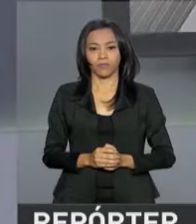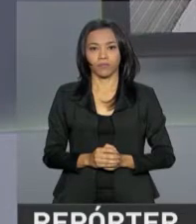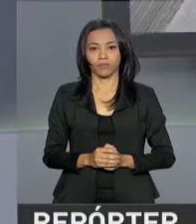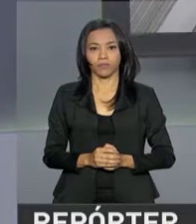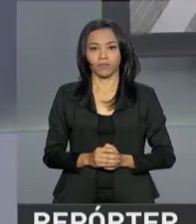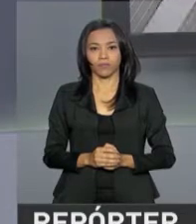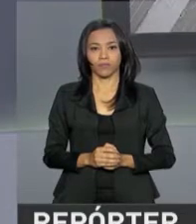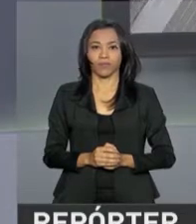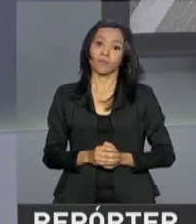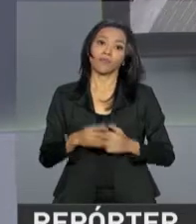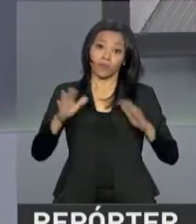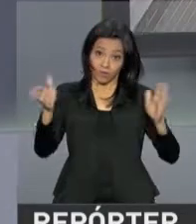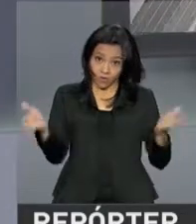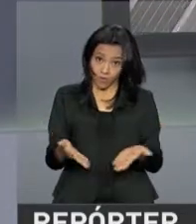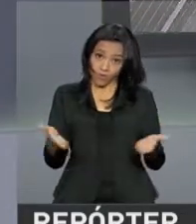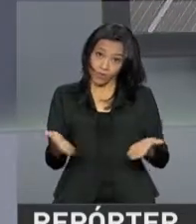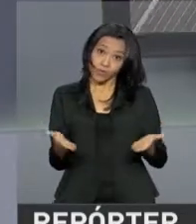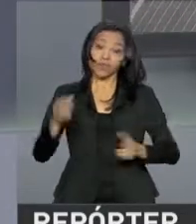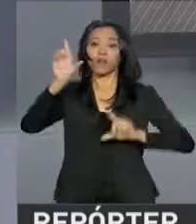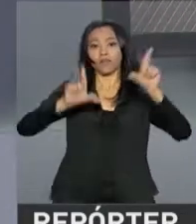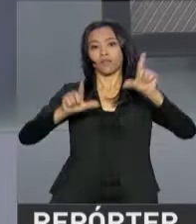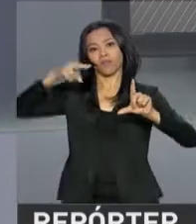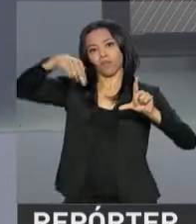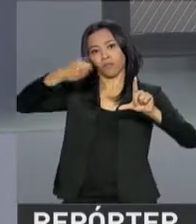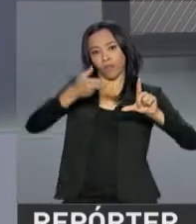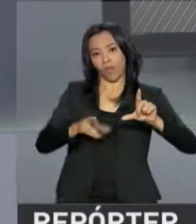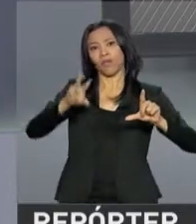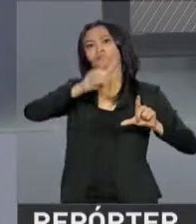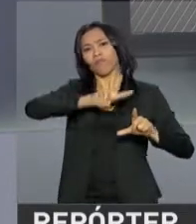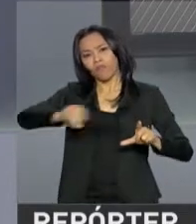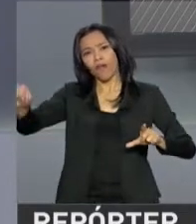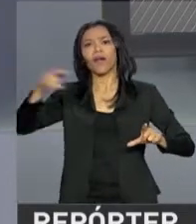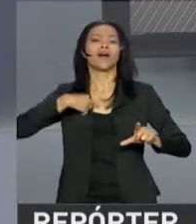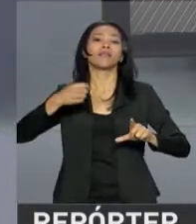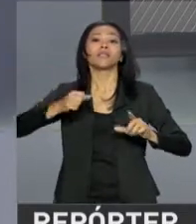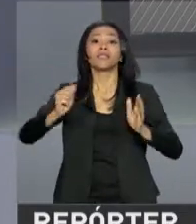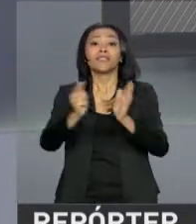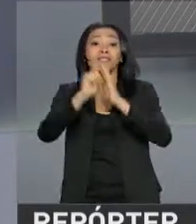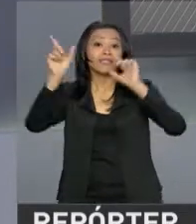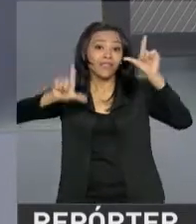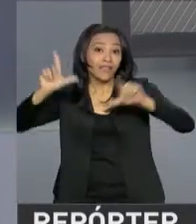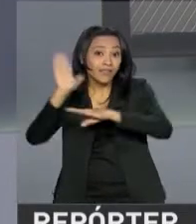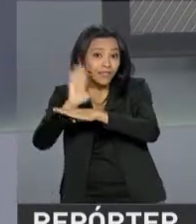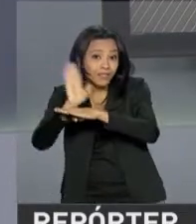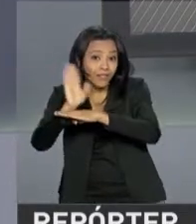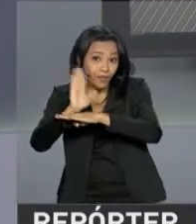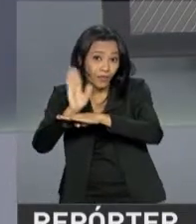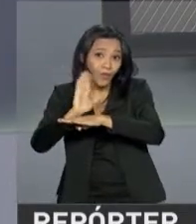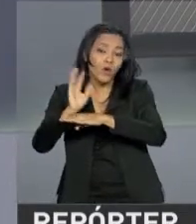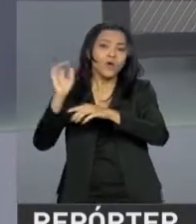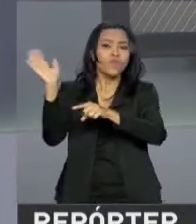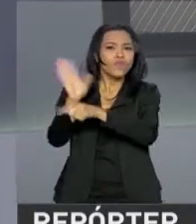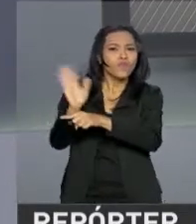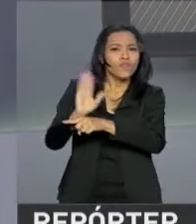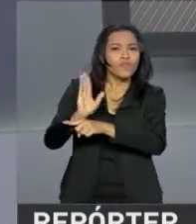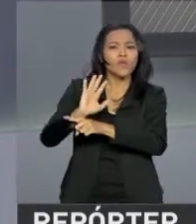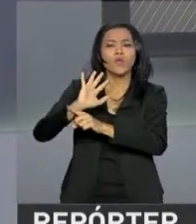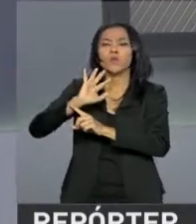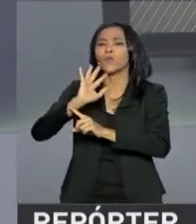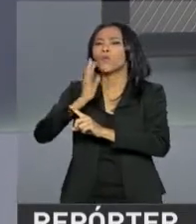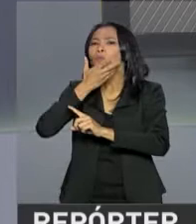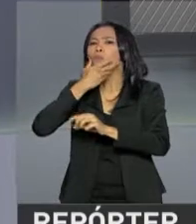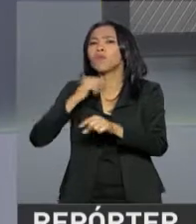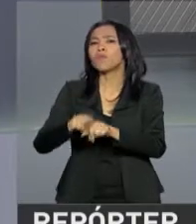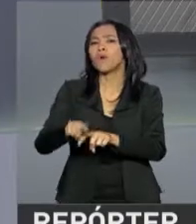e ainda hoje nbr vai exibir o documentário venezuela um irmão que pede socorro o filme conta histórias de